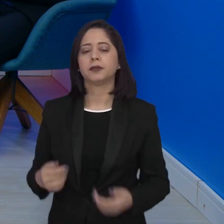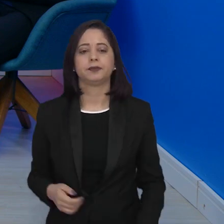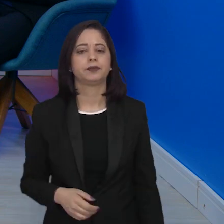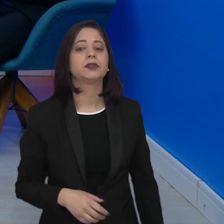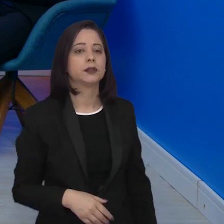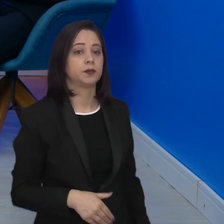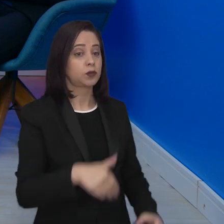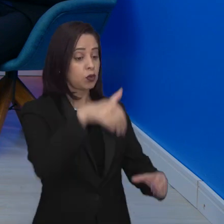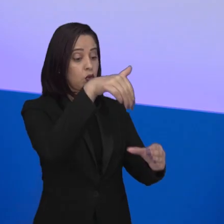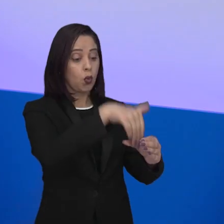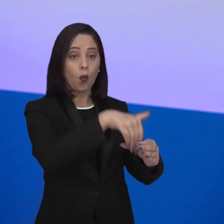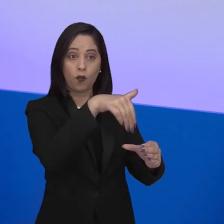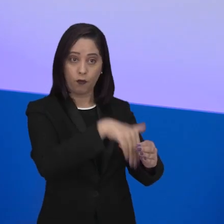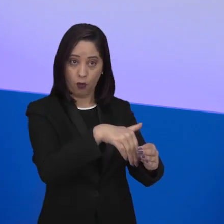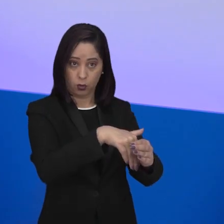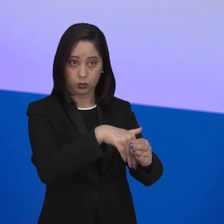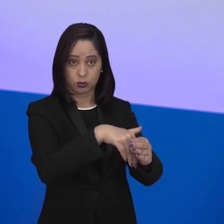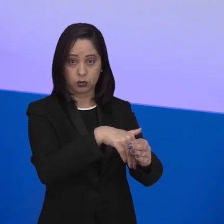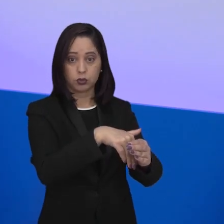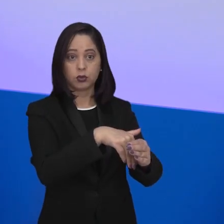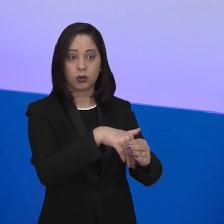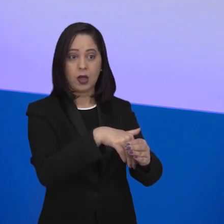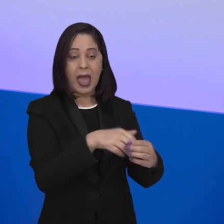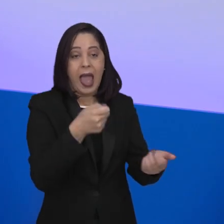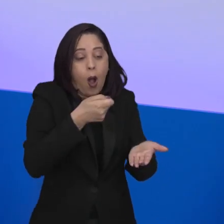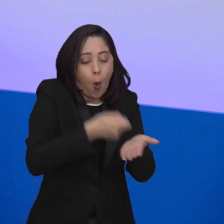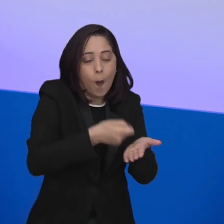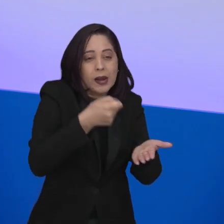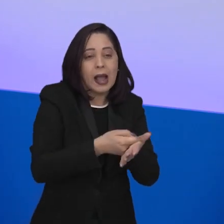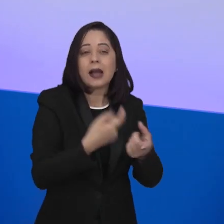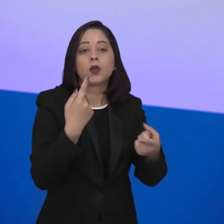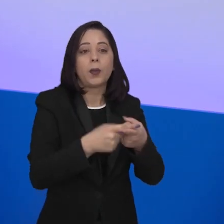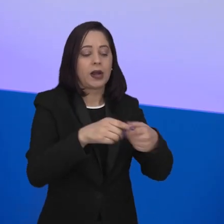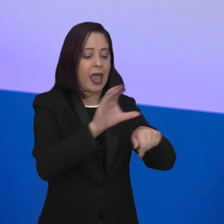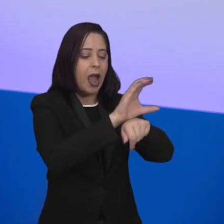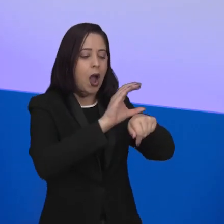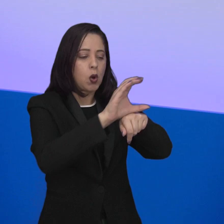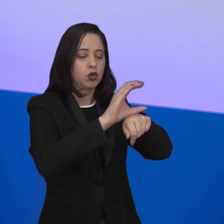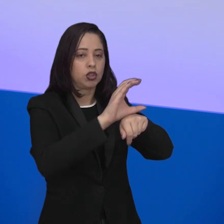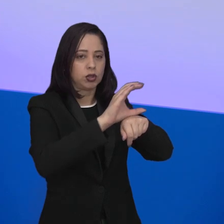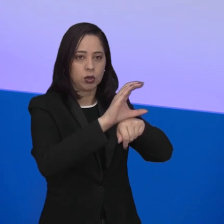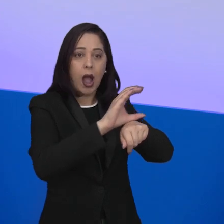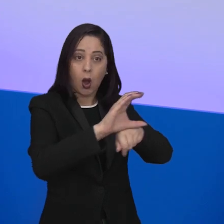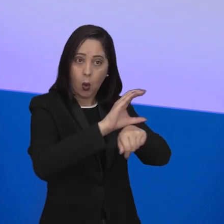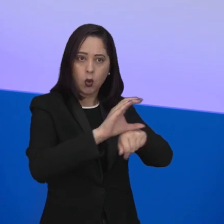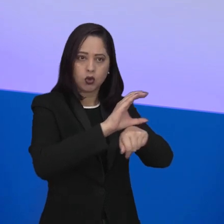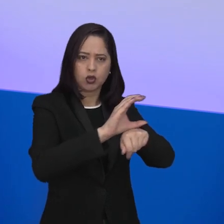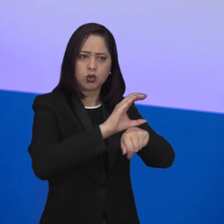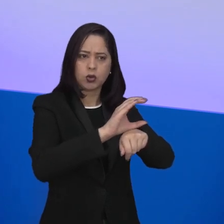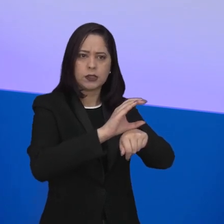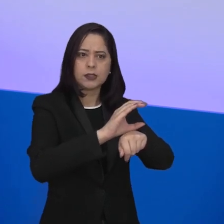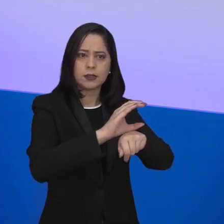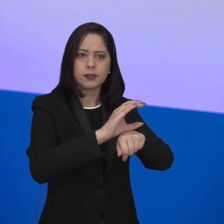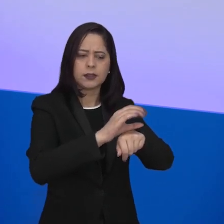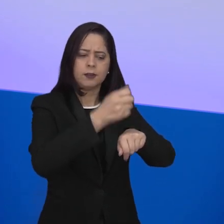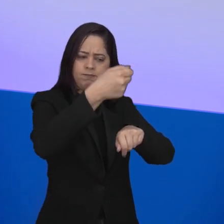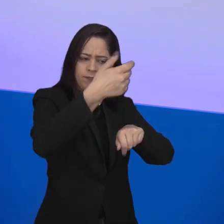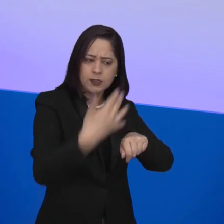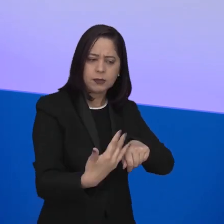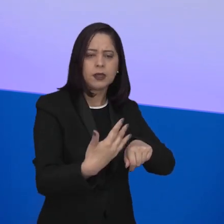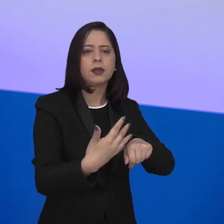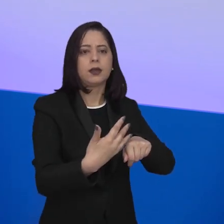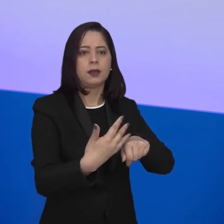o porquê? Sim, o voto é obrigatório por um mandamento da Constituição Federal. foi uma opção que os constituintes,